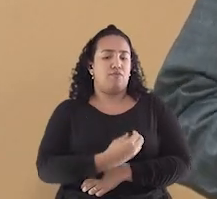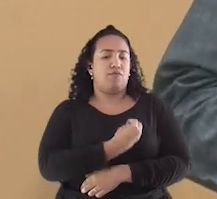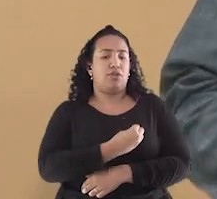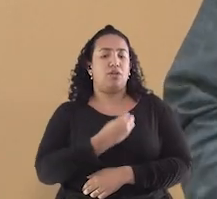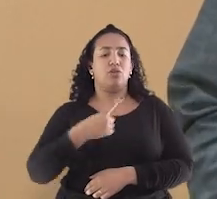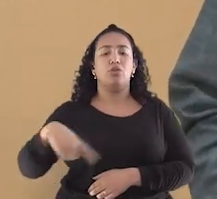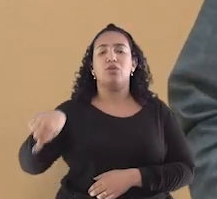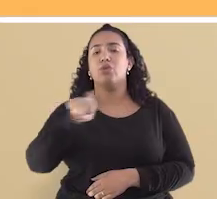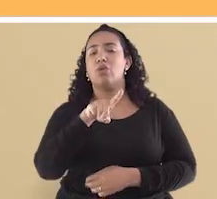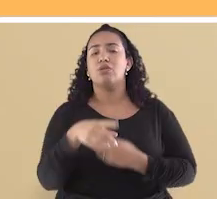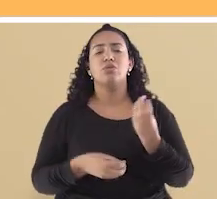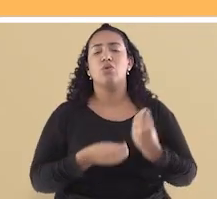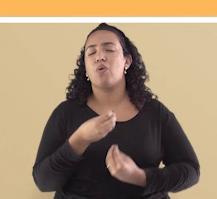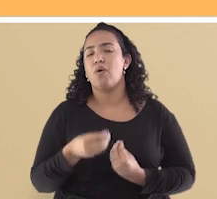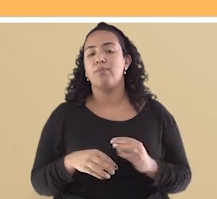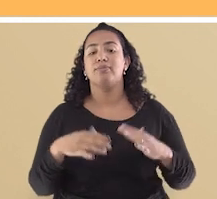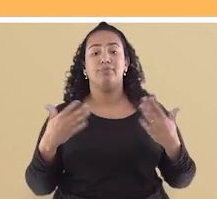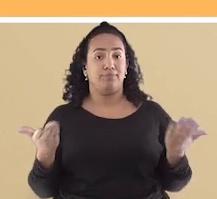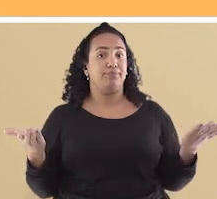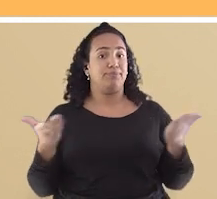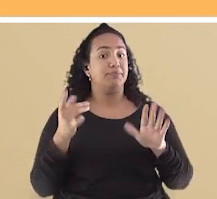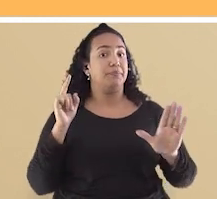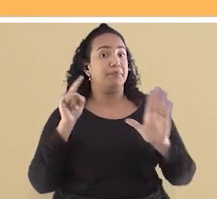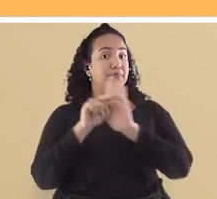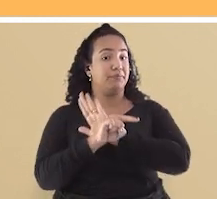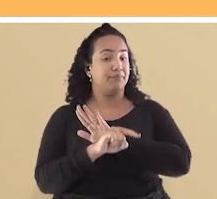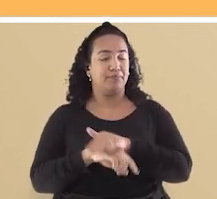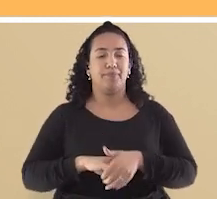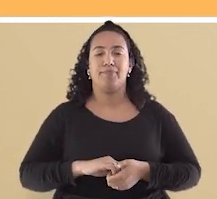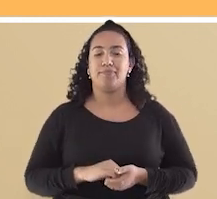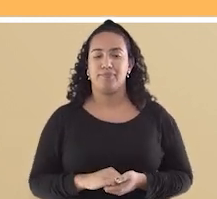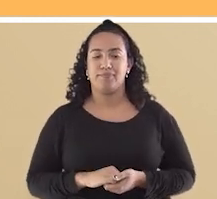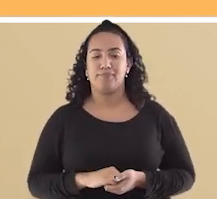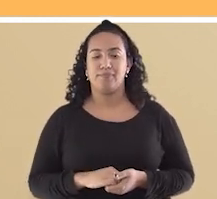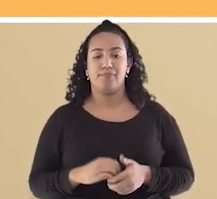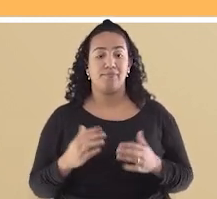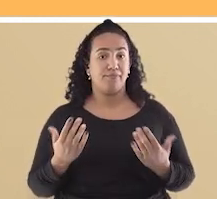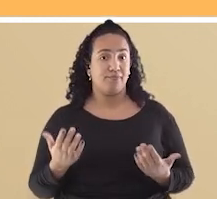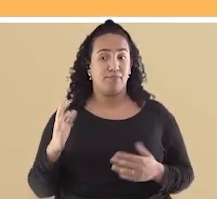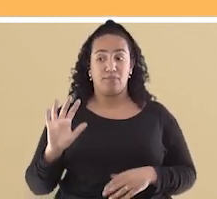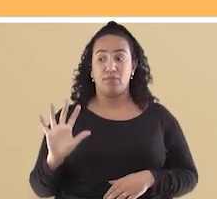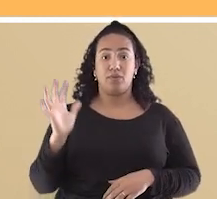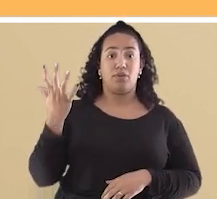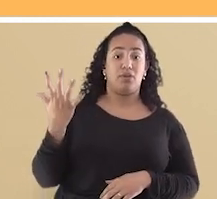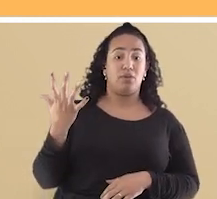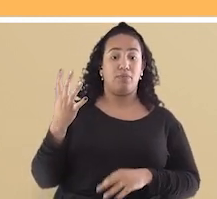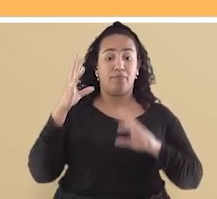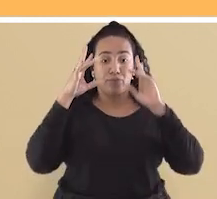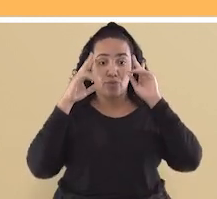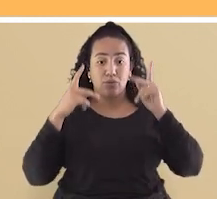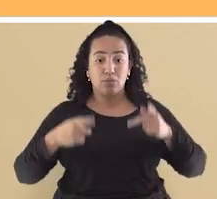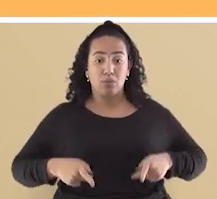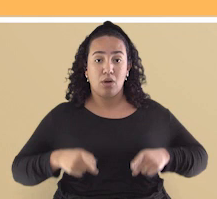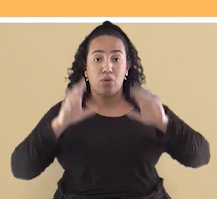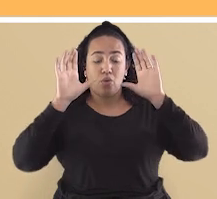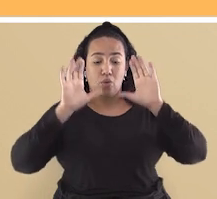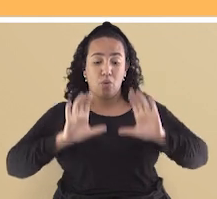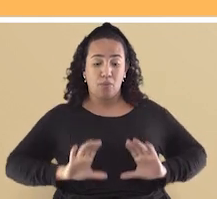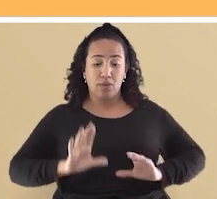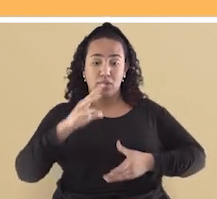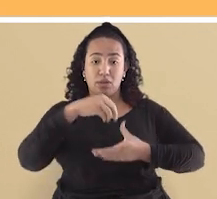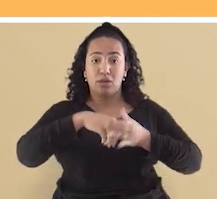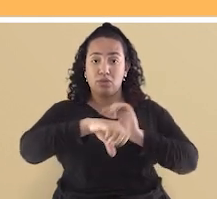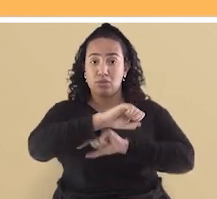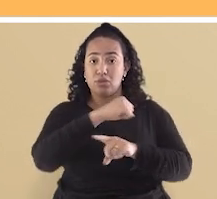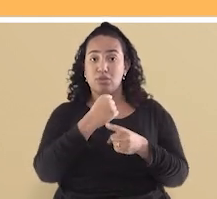nossa pergunta do dia. Como as estações do ano influenciam o comportamento humano na sociedade? Então,